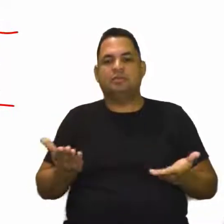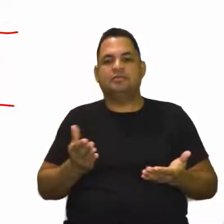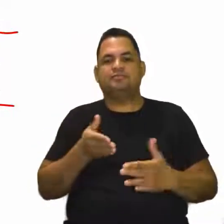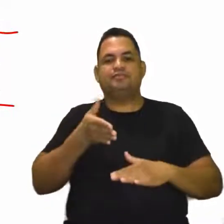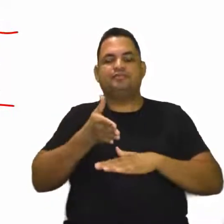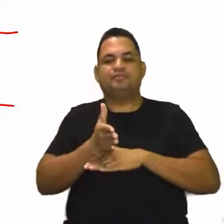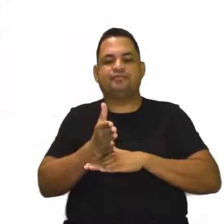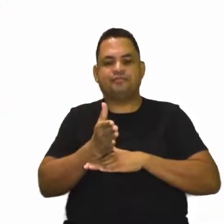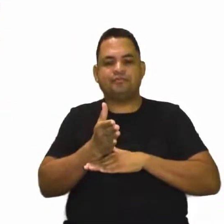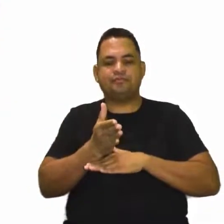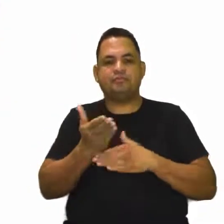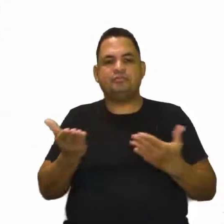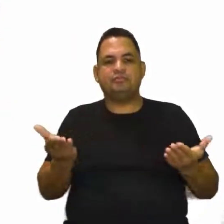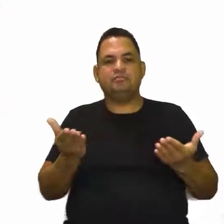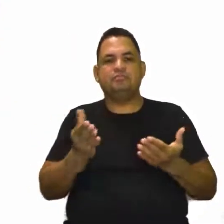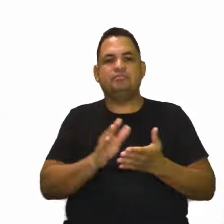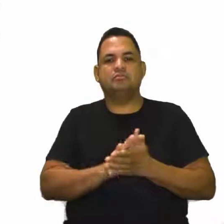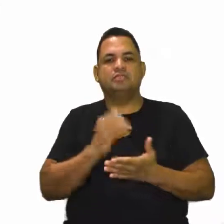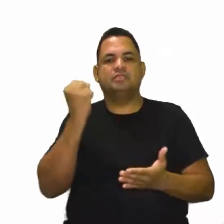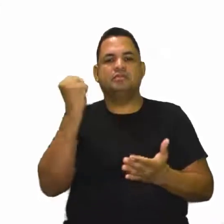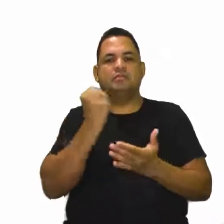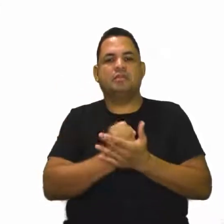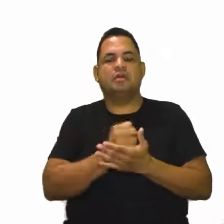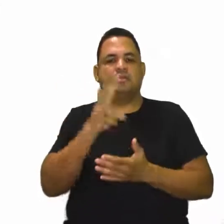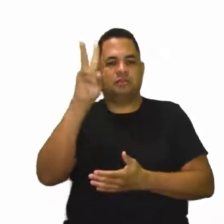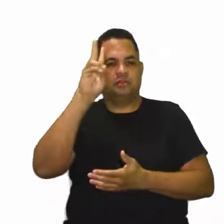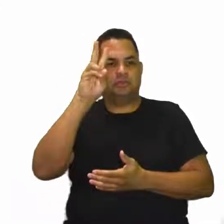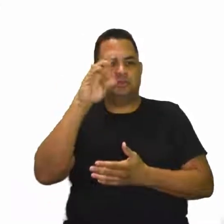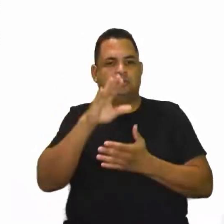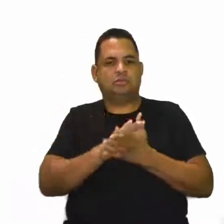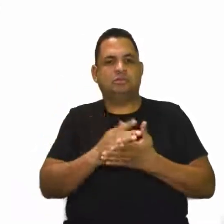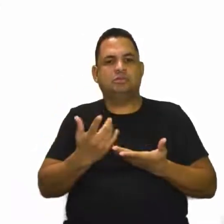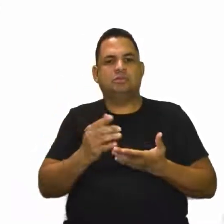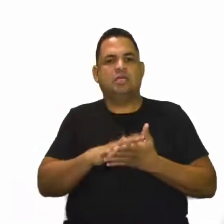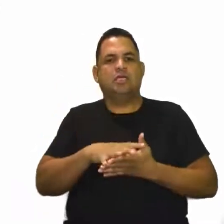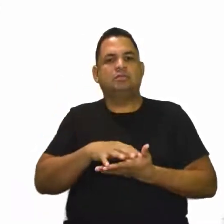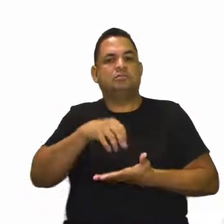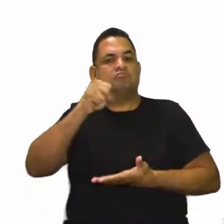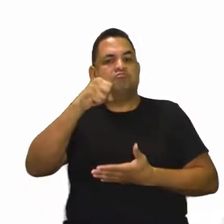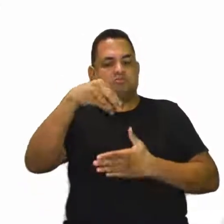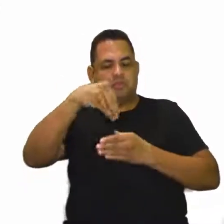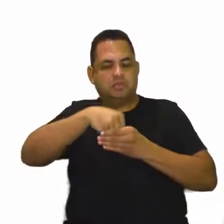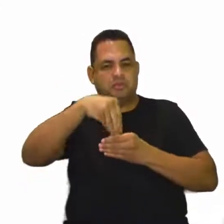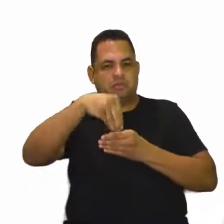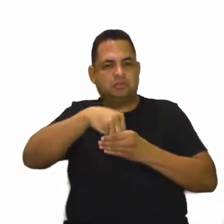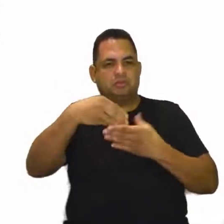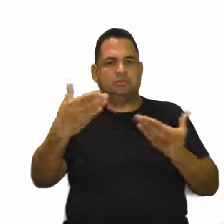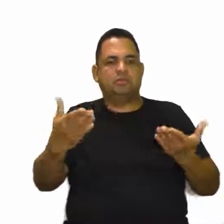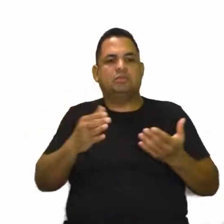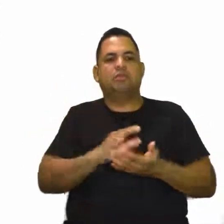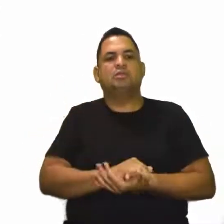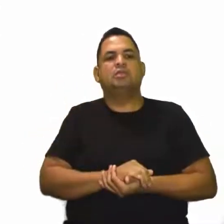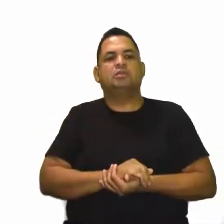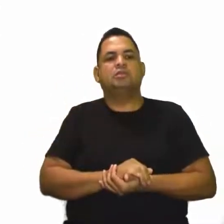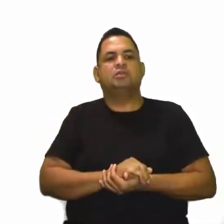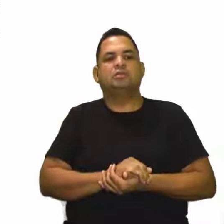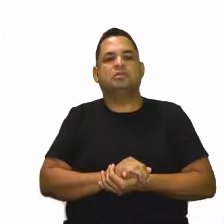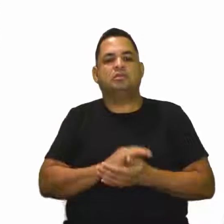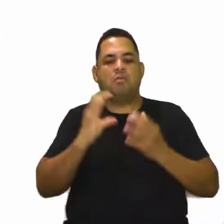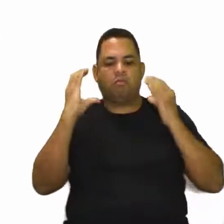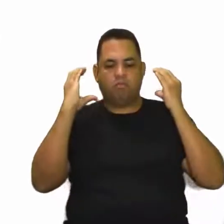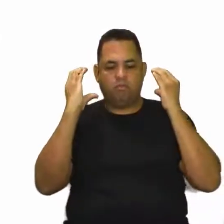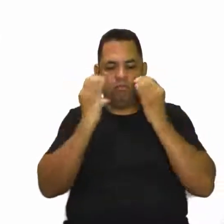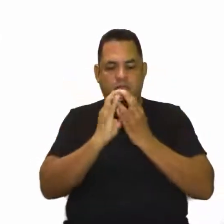entra nesse marco histórico. Embora tivesse vencido as eleições, Deodoro